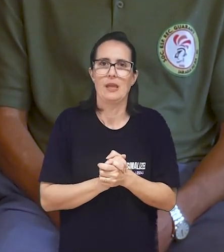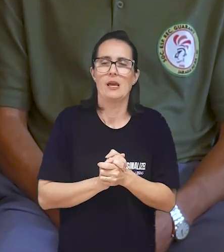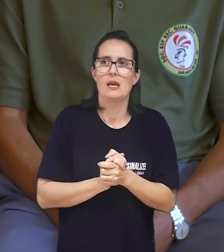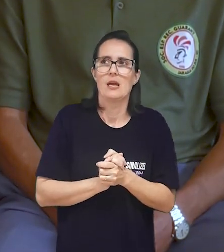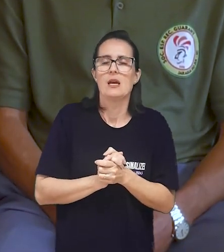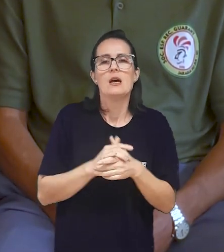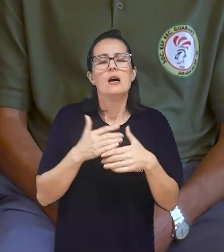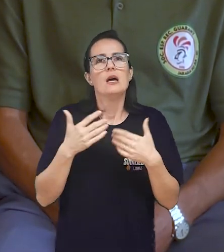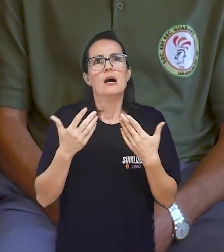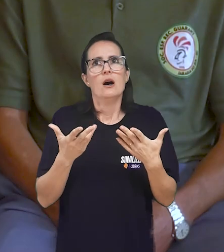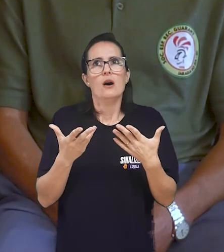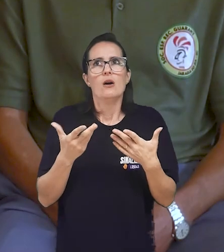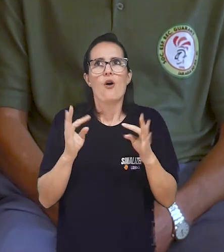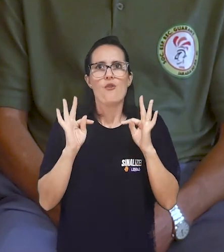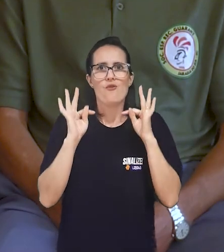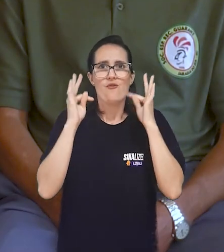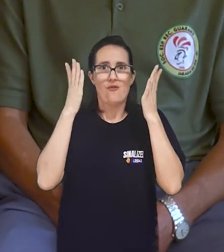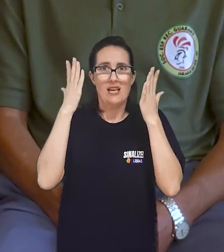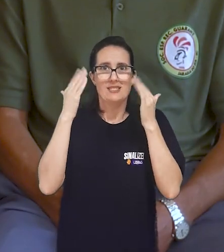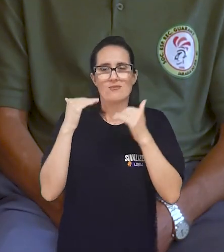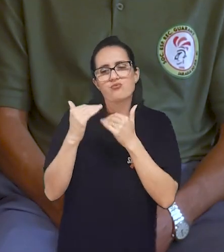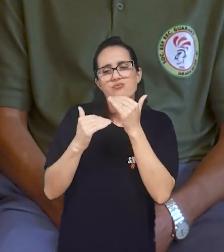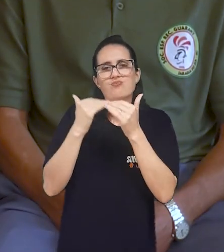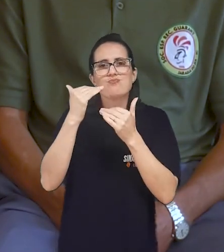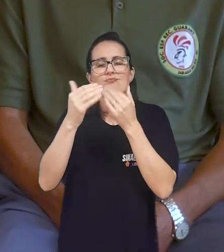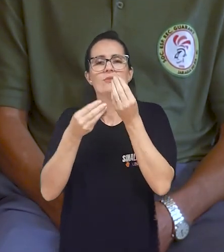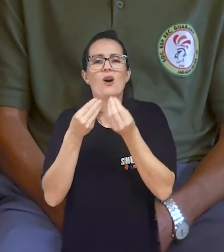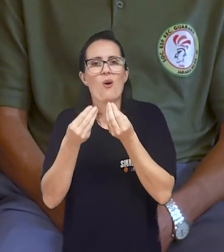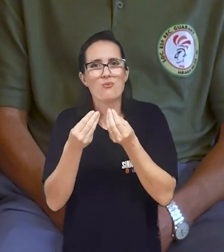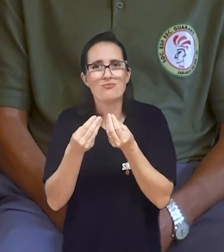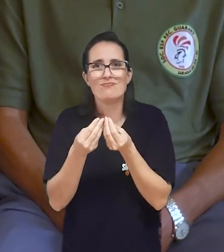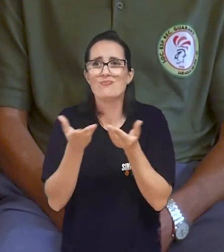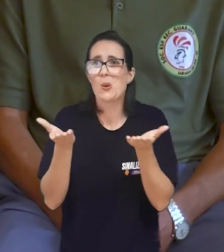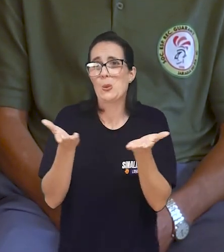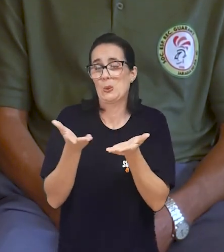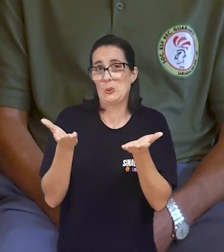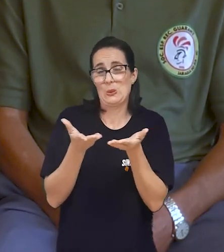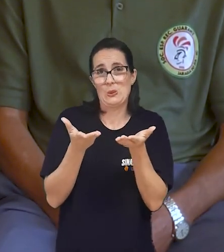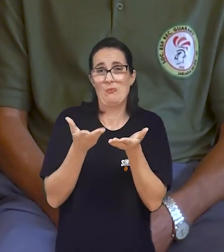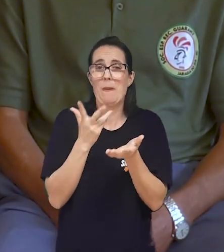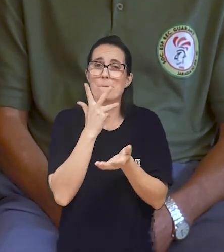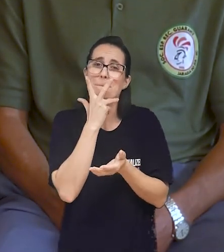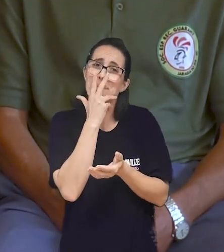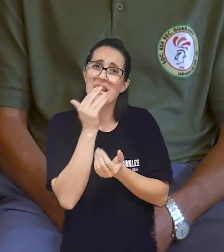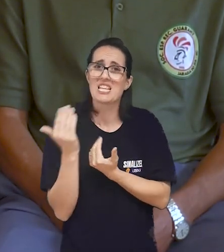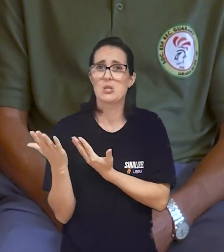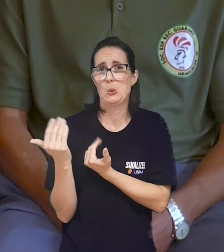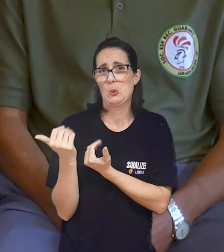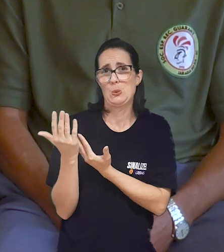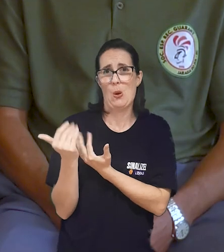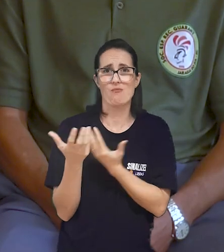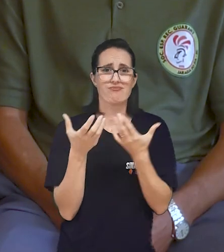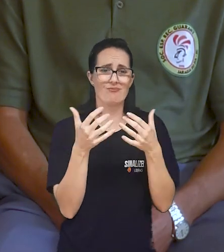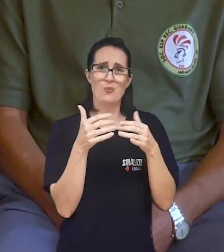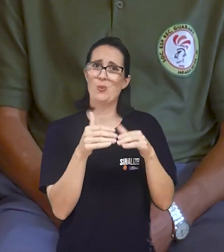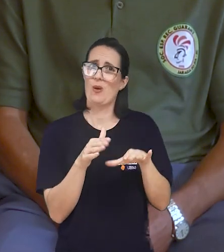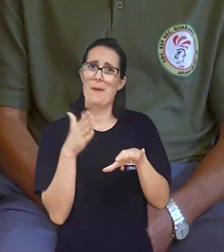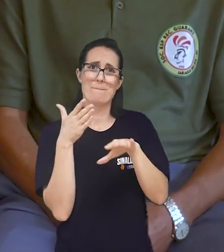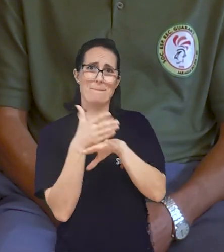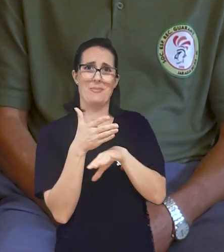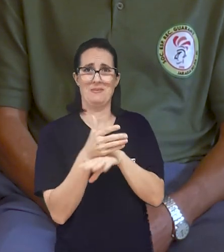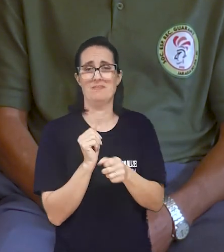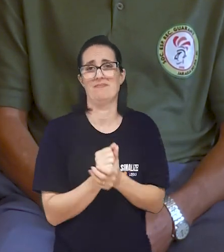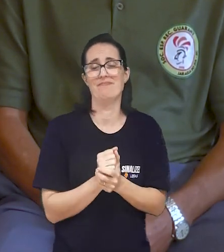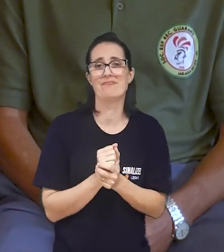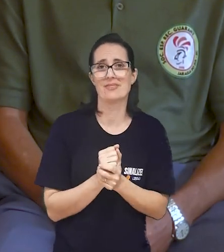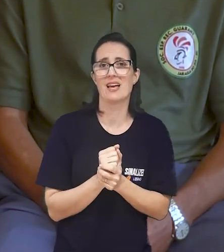da evolução, eu acho que hoje em dia é cada vez mais difícil de o público jovem querer participar.